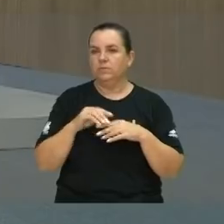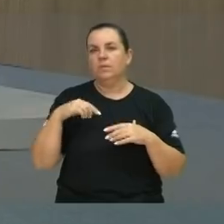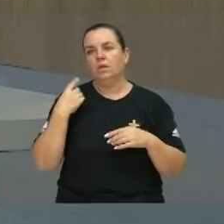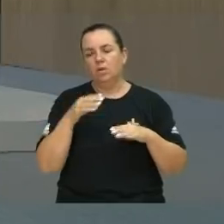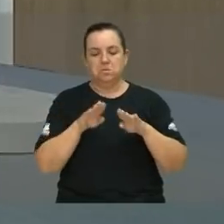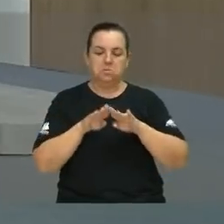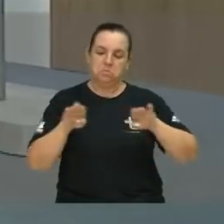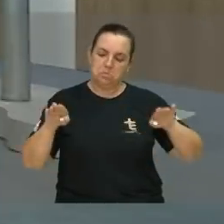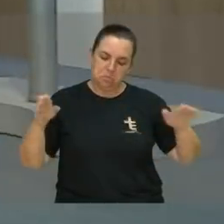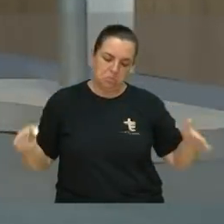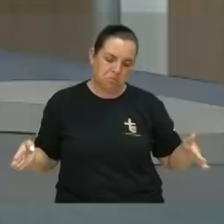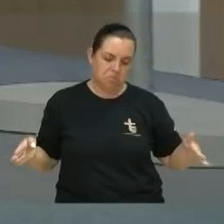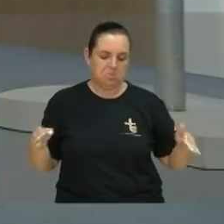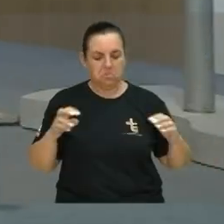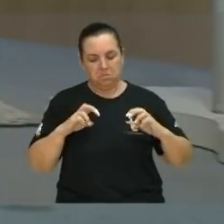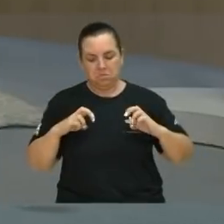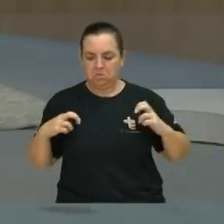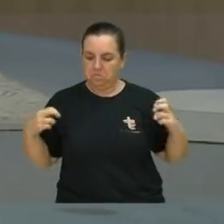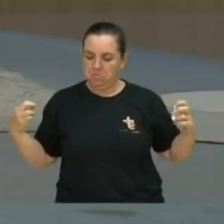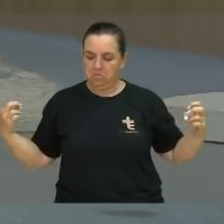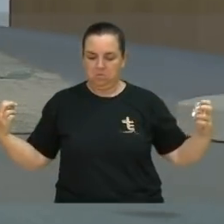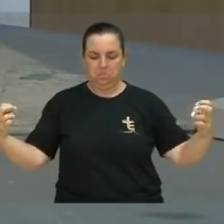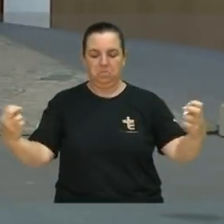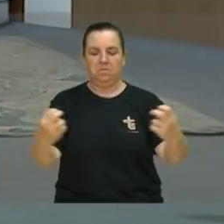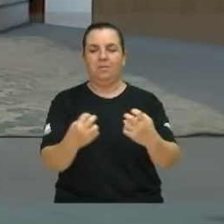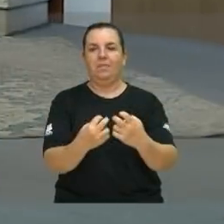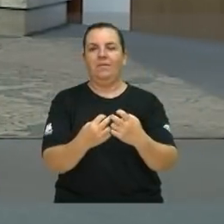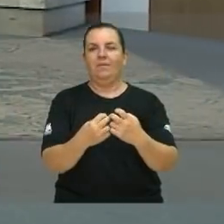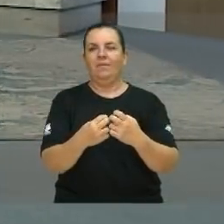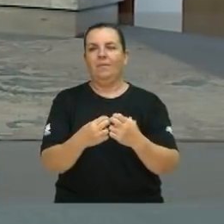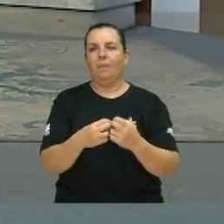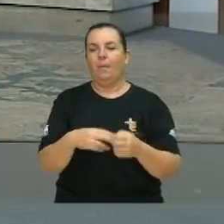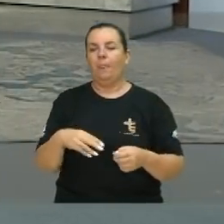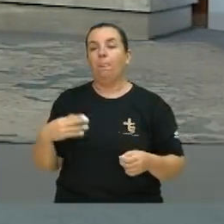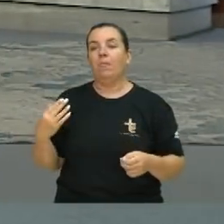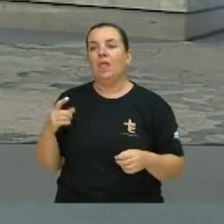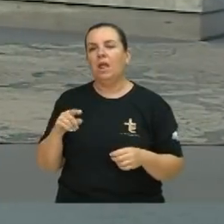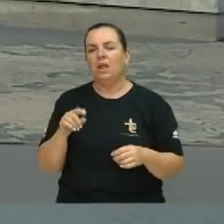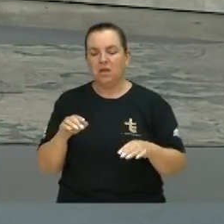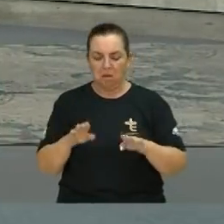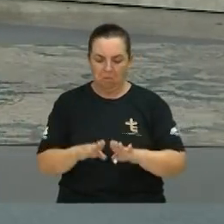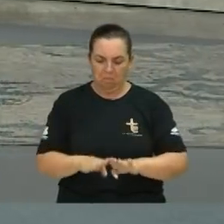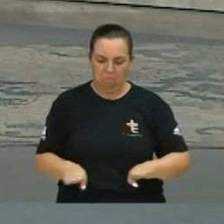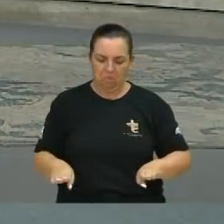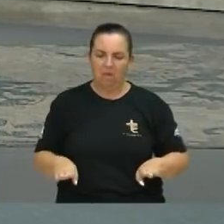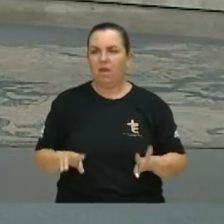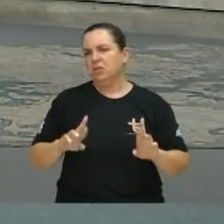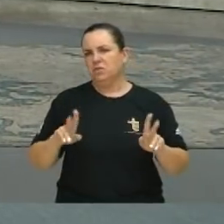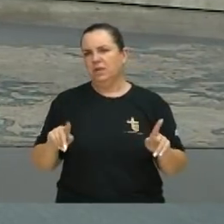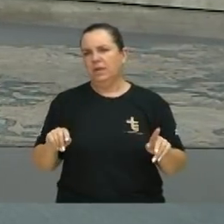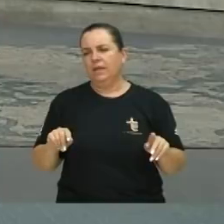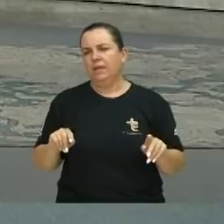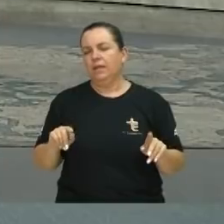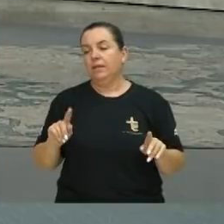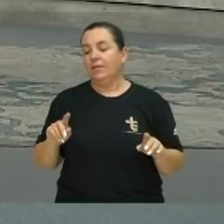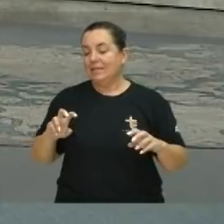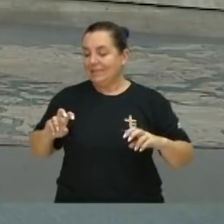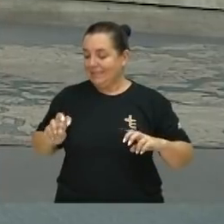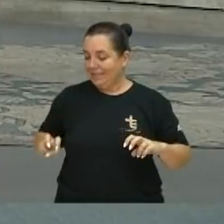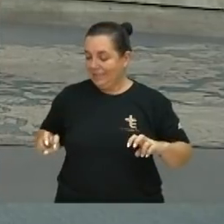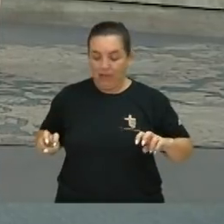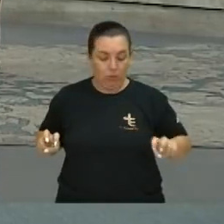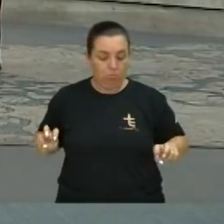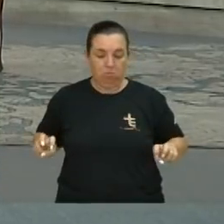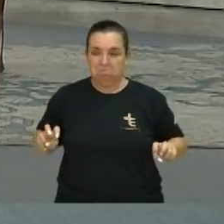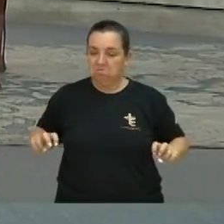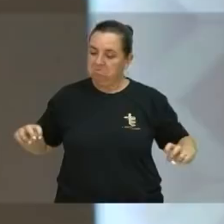fazemos as ceias as refeições junto à mesa aquela época era sobre divãs ele estava recostado ao lado